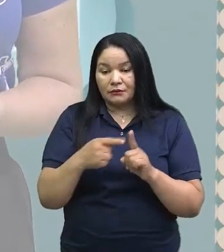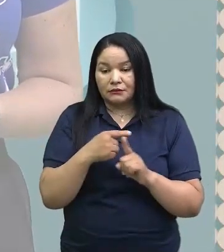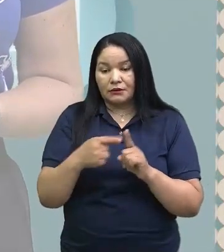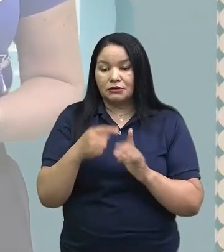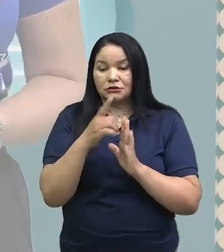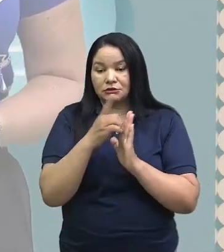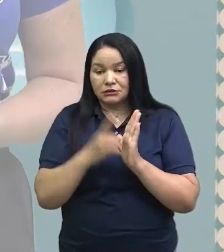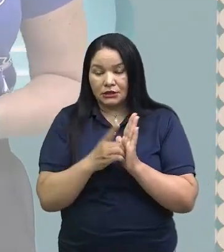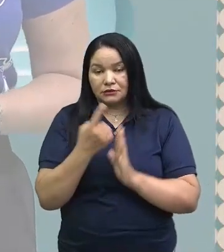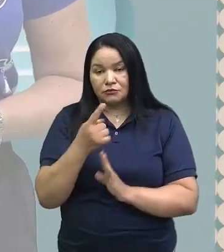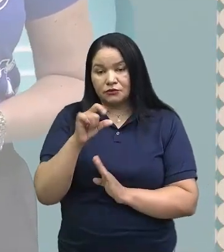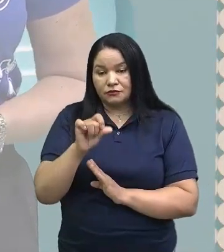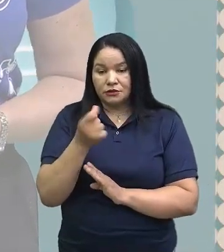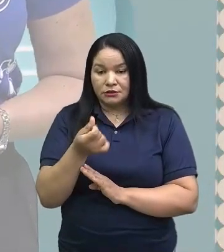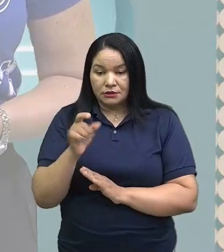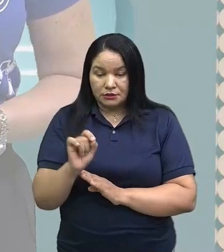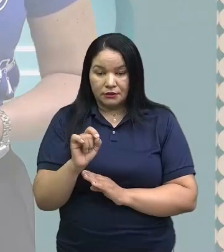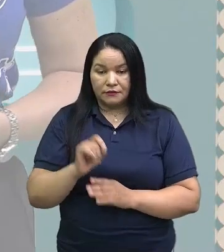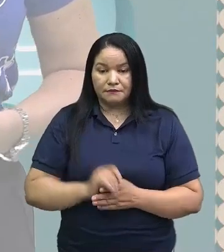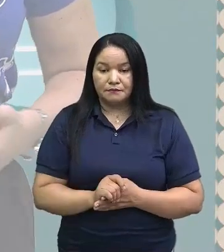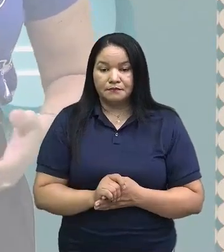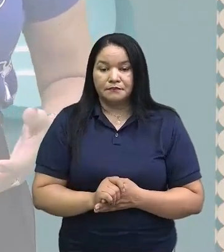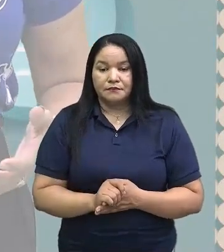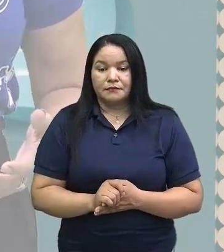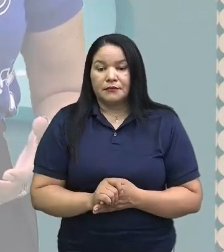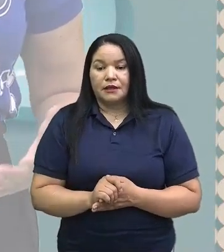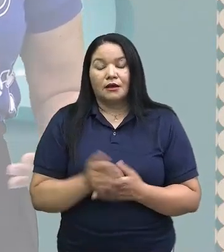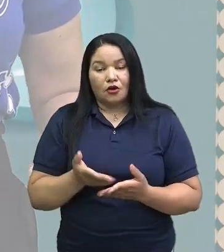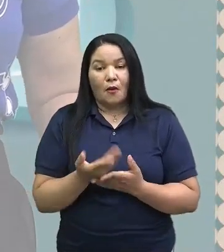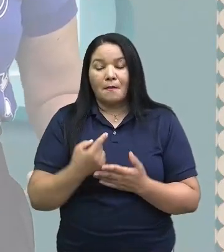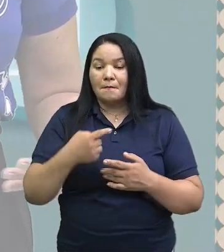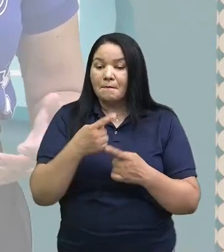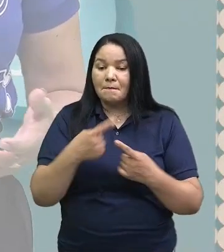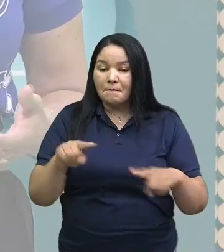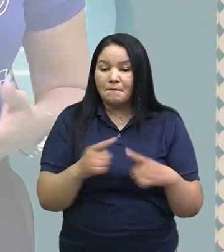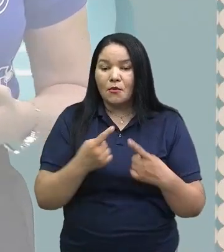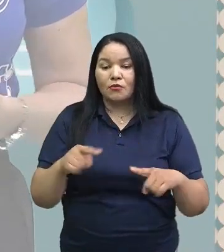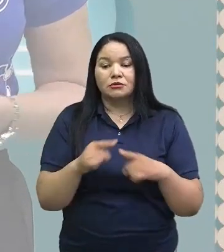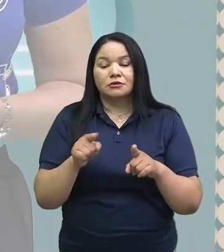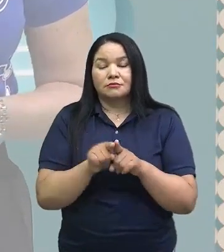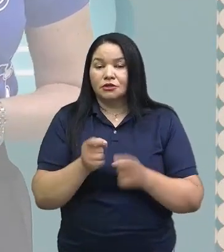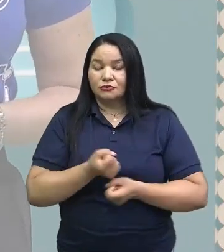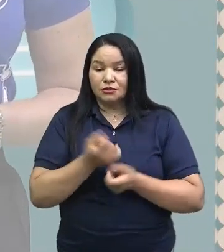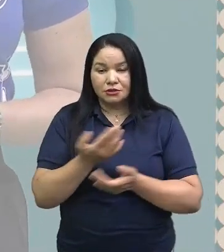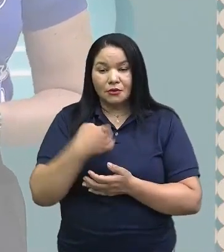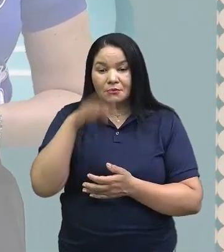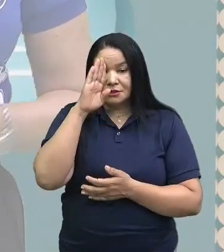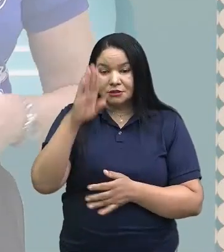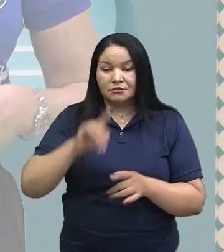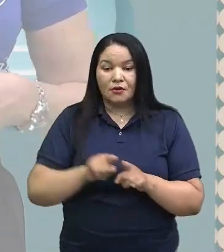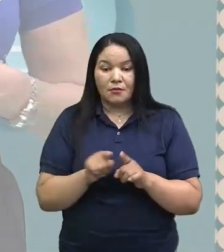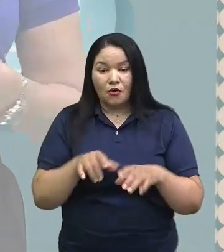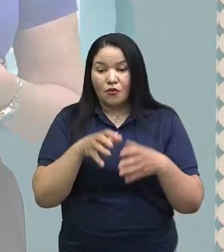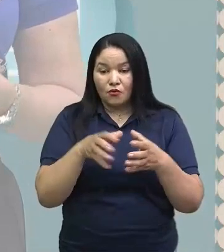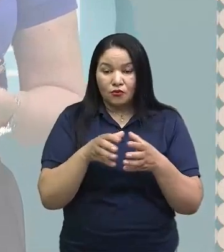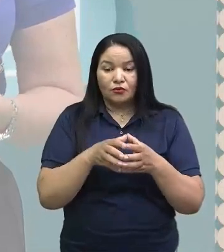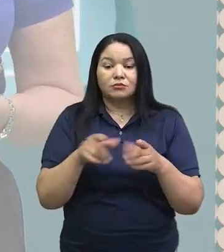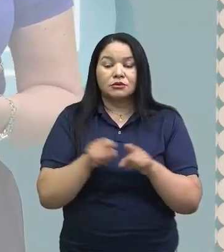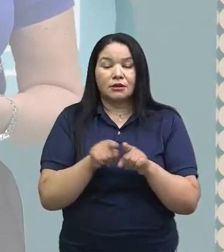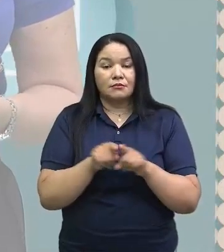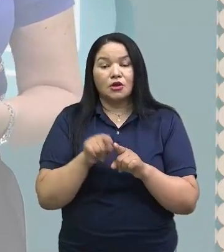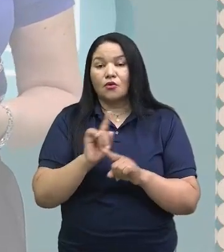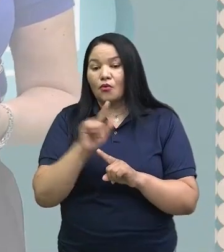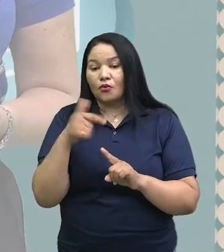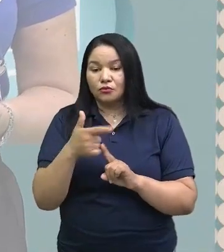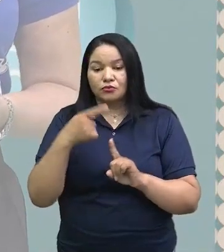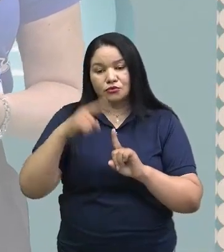da década de 1960. Embora a música fosse sua expressão principal, a Tropicália envolveu outras formas de